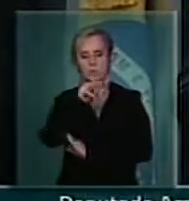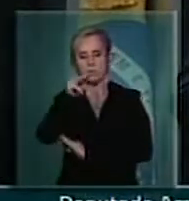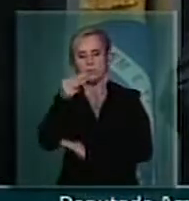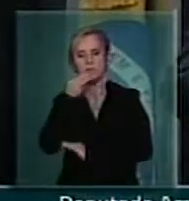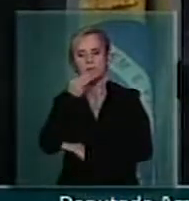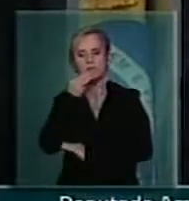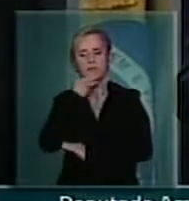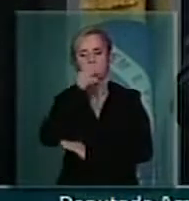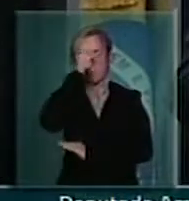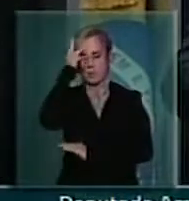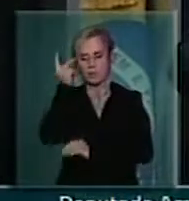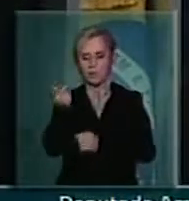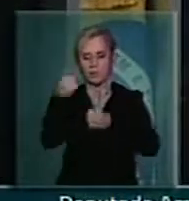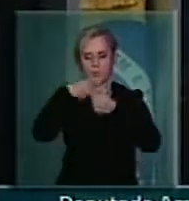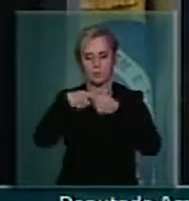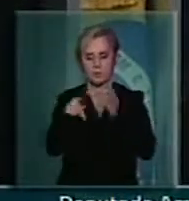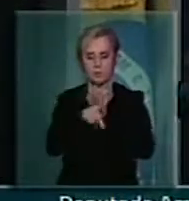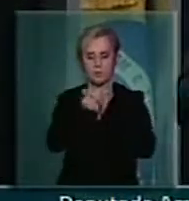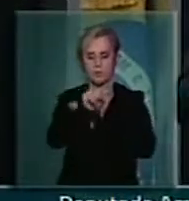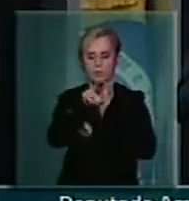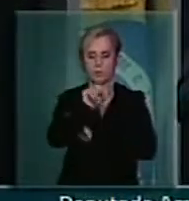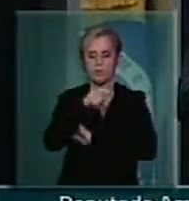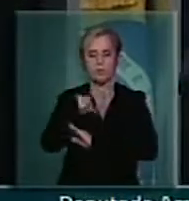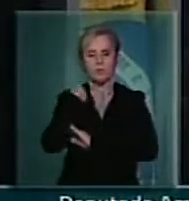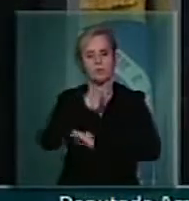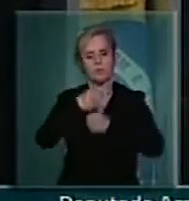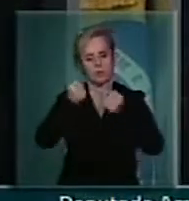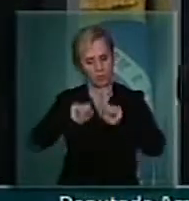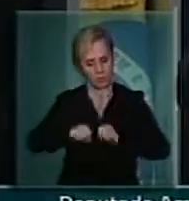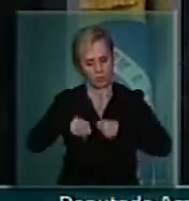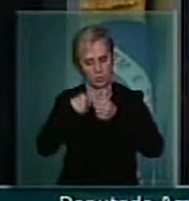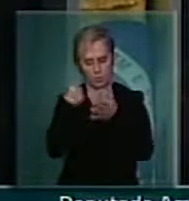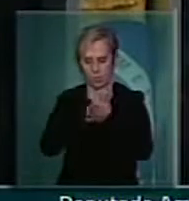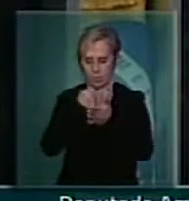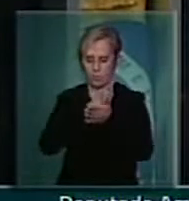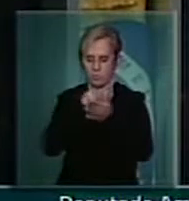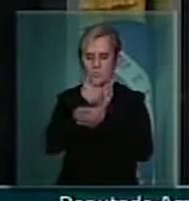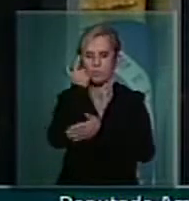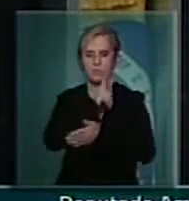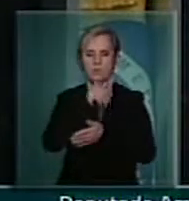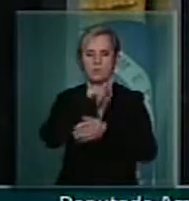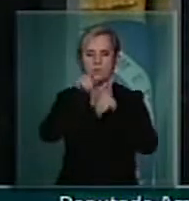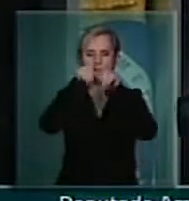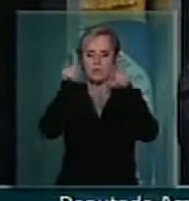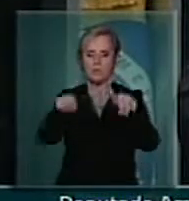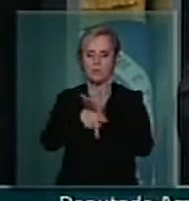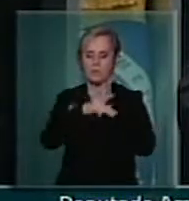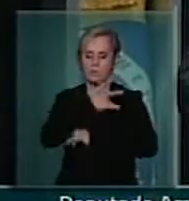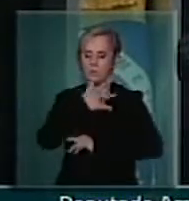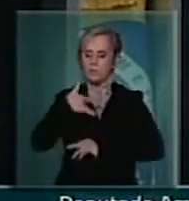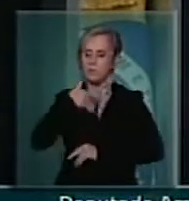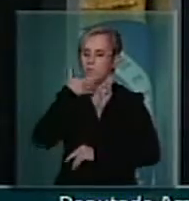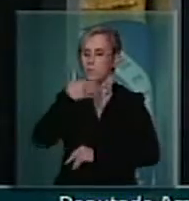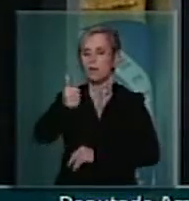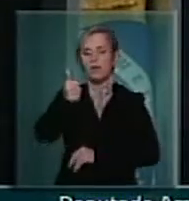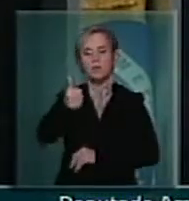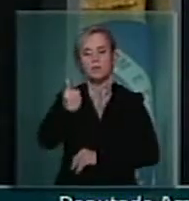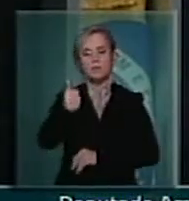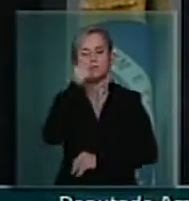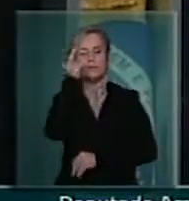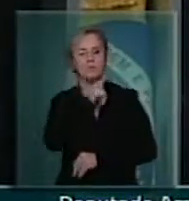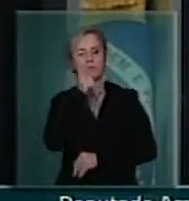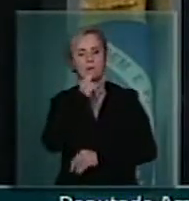pessoas. Isso significa que nós temos que lutar para ter um sistema de saúde com mais qualidade, para ter